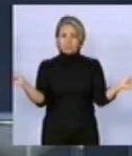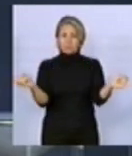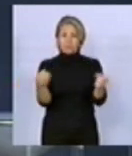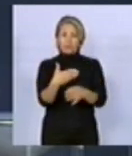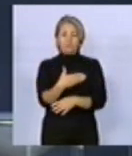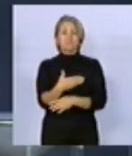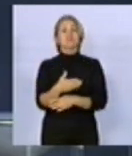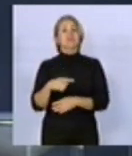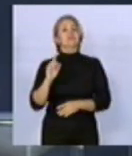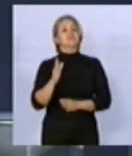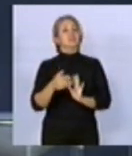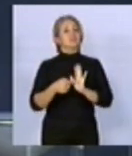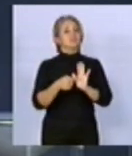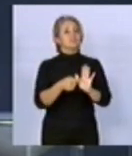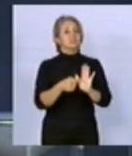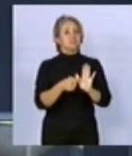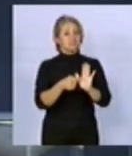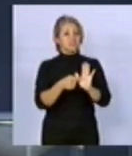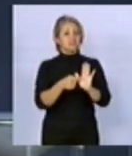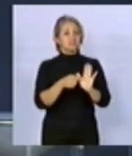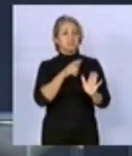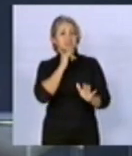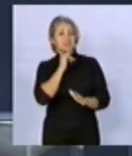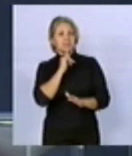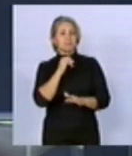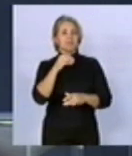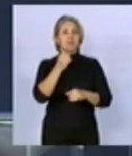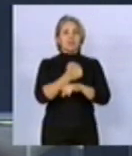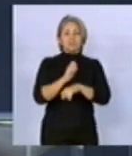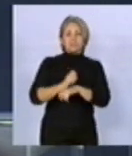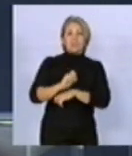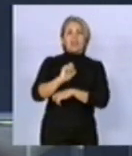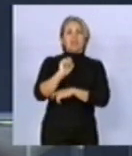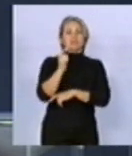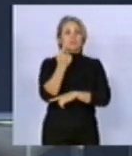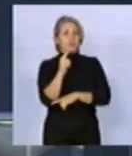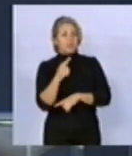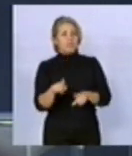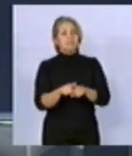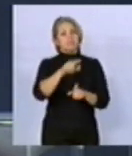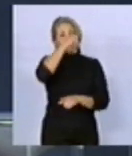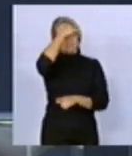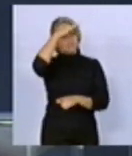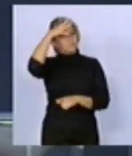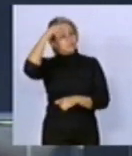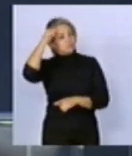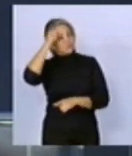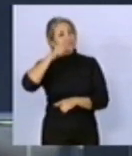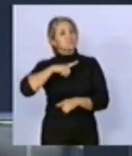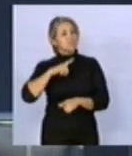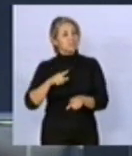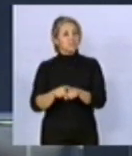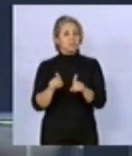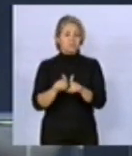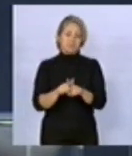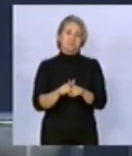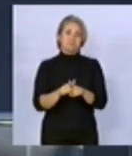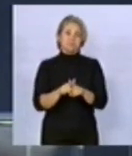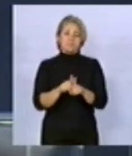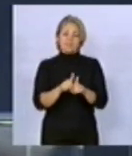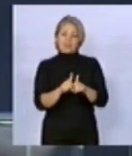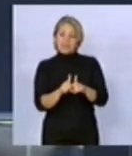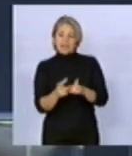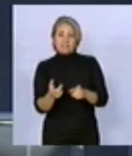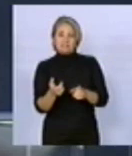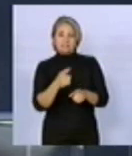nós já temos é como estado de goiás um mato grosso do sul até 95 por cento da cana colhida crua